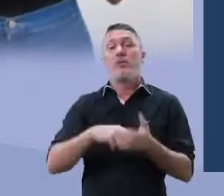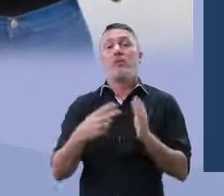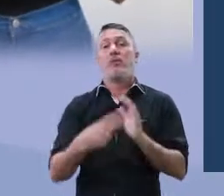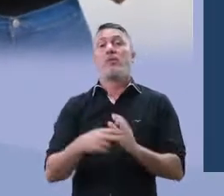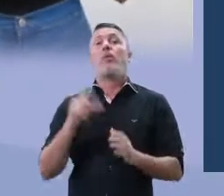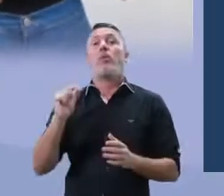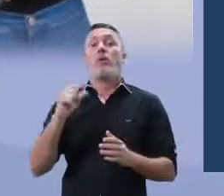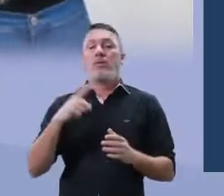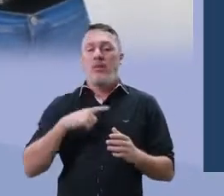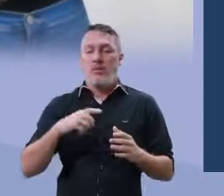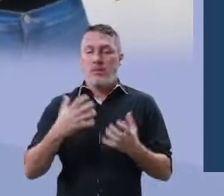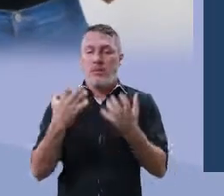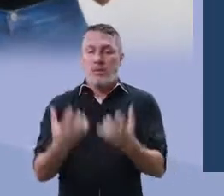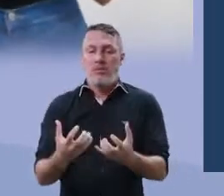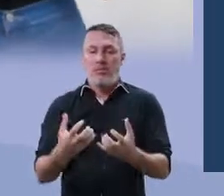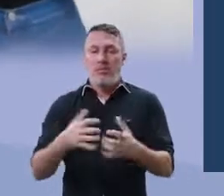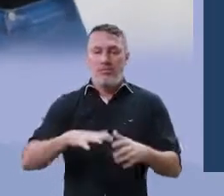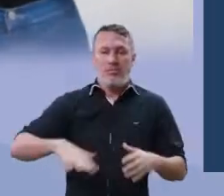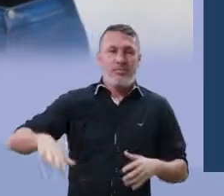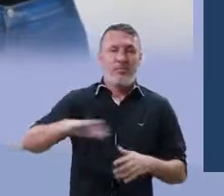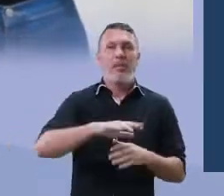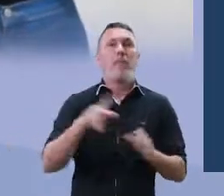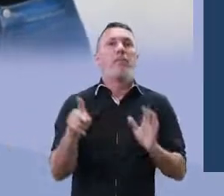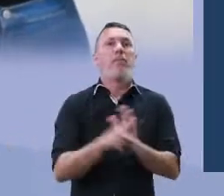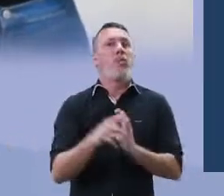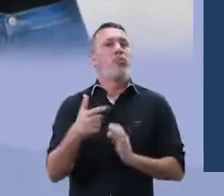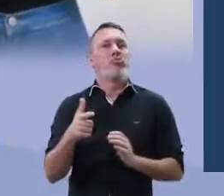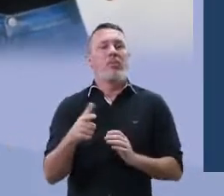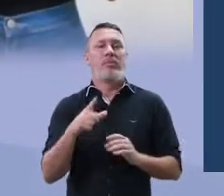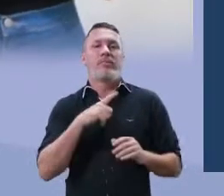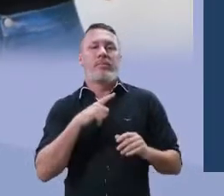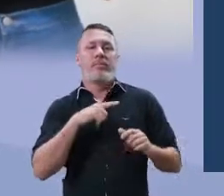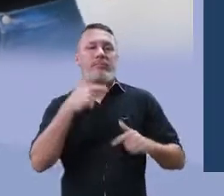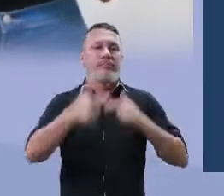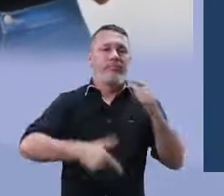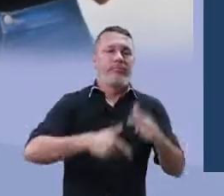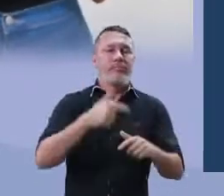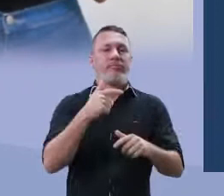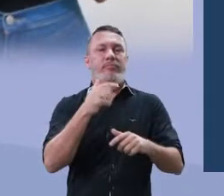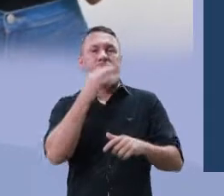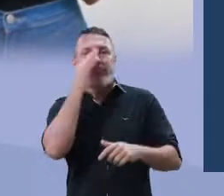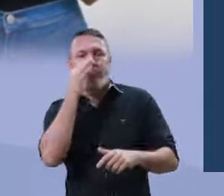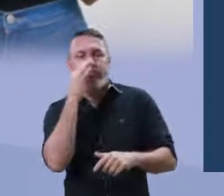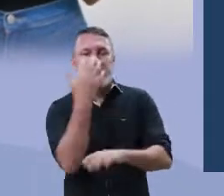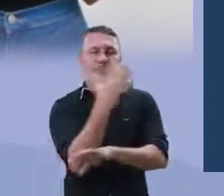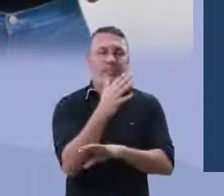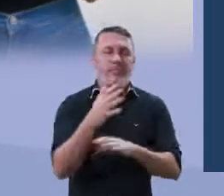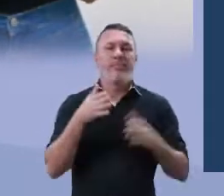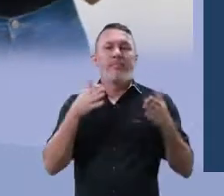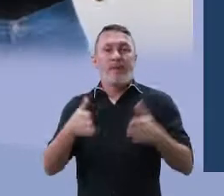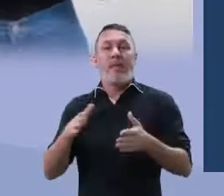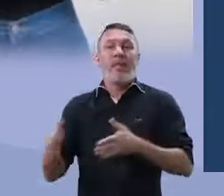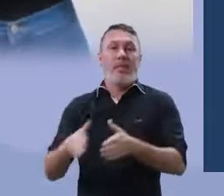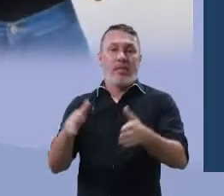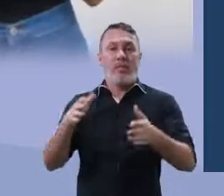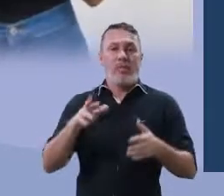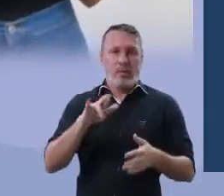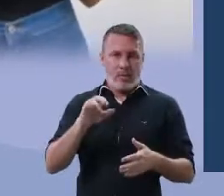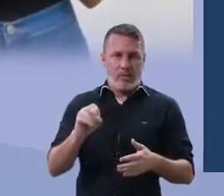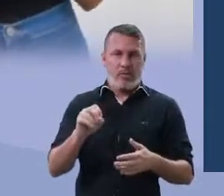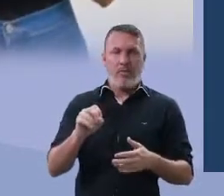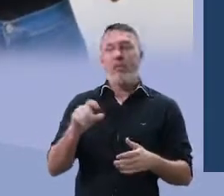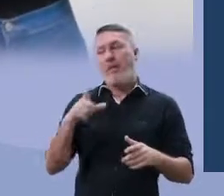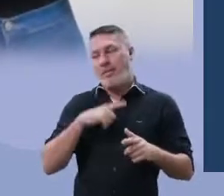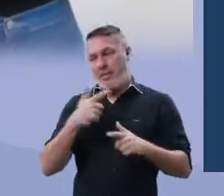erosão? É quando o solo ele fica totalmente impróprio para agricultura e atividades pastoris, e o assoreamento